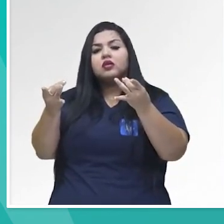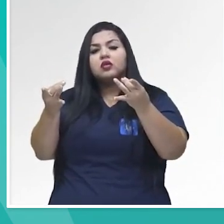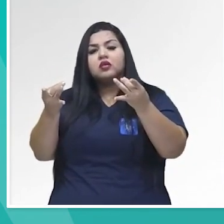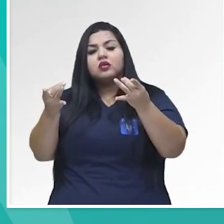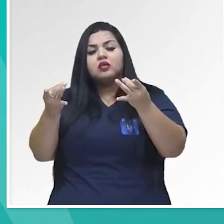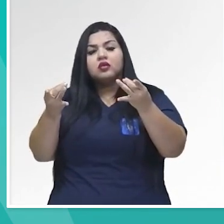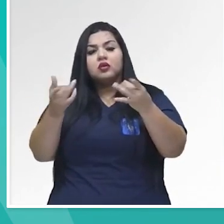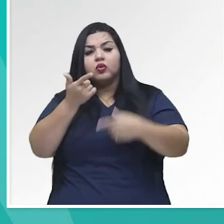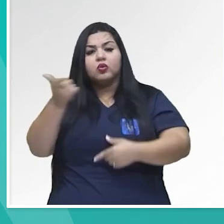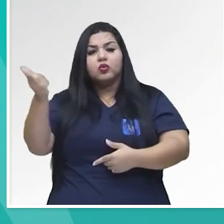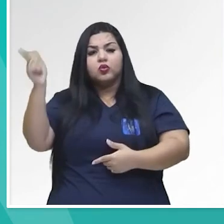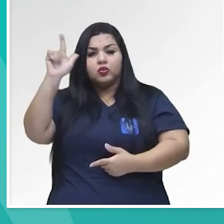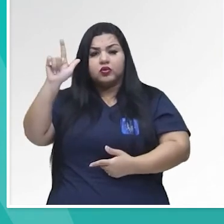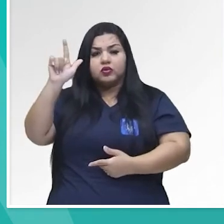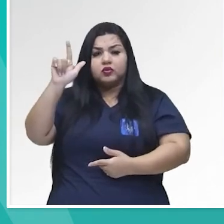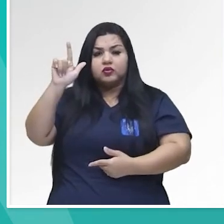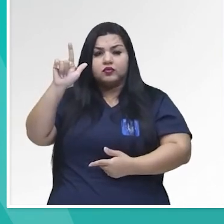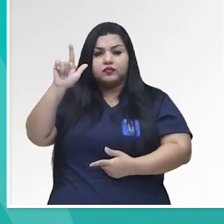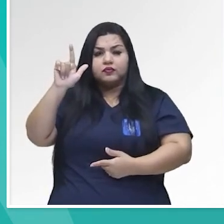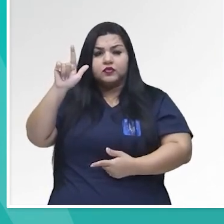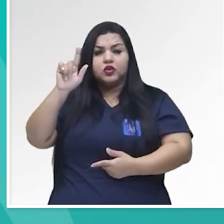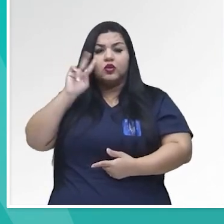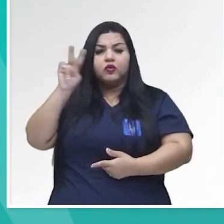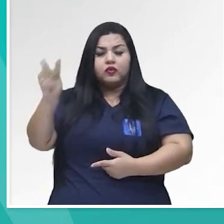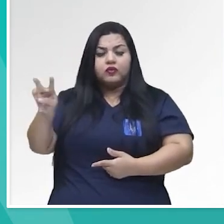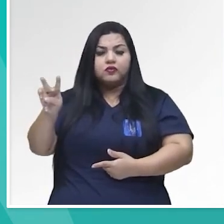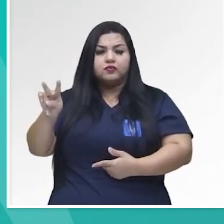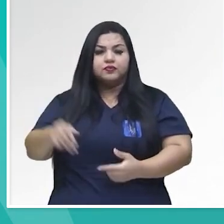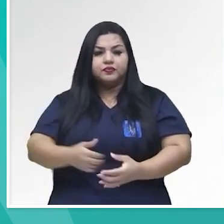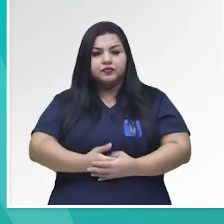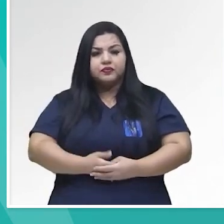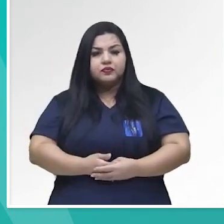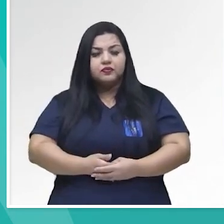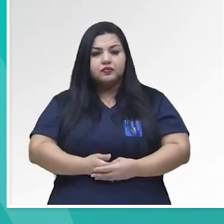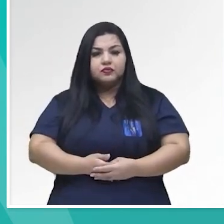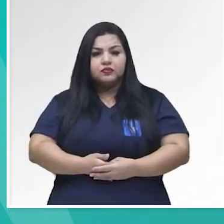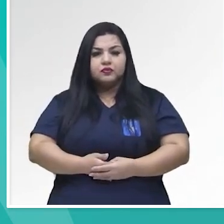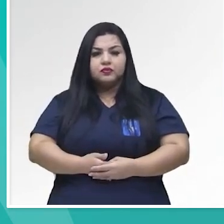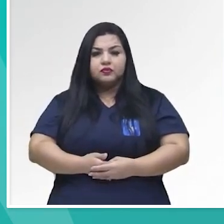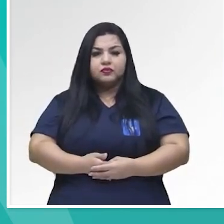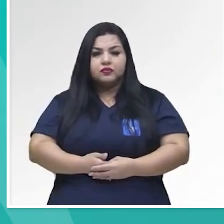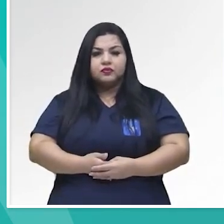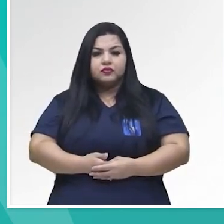uma outra visão aqui, uma outra ideia. Né?